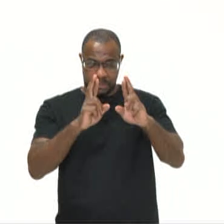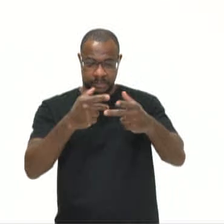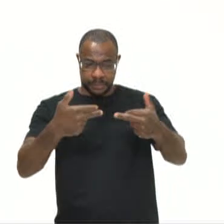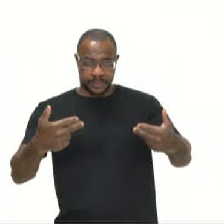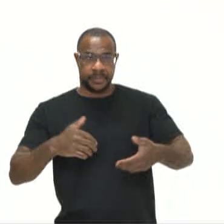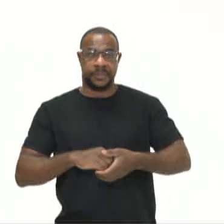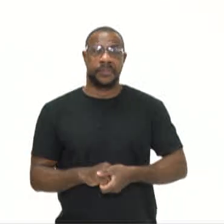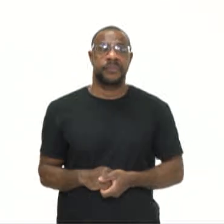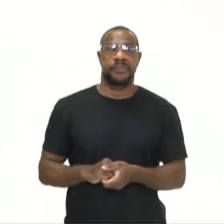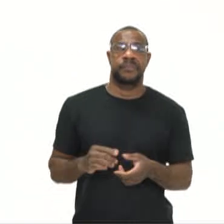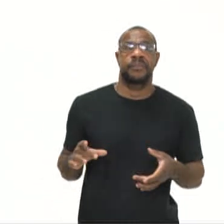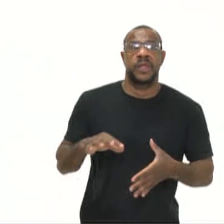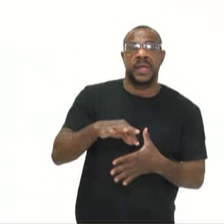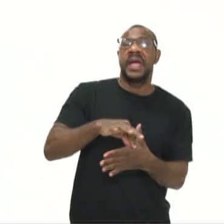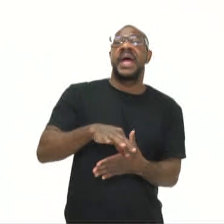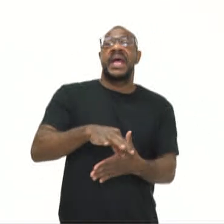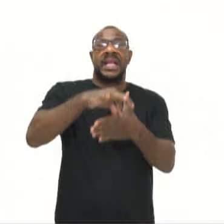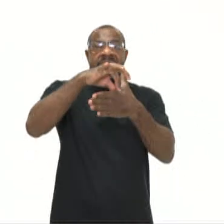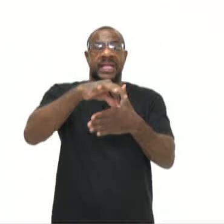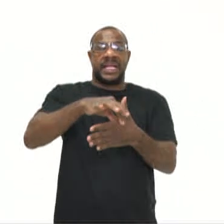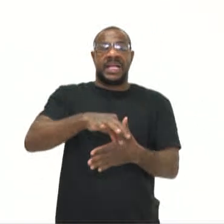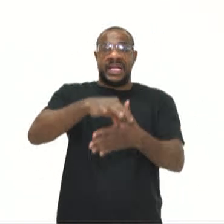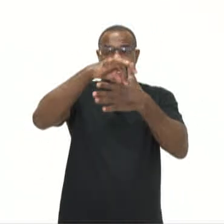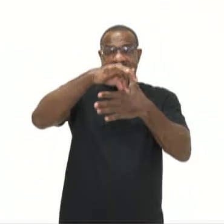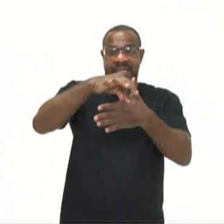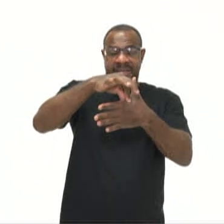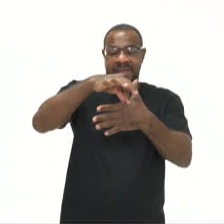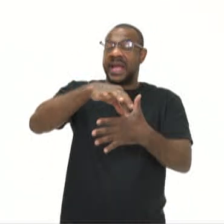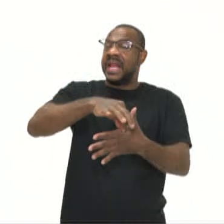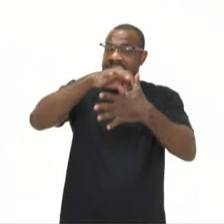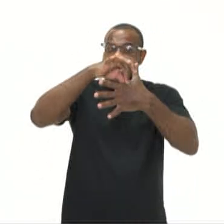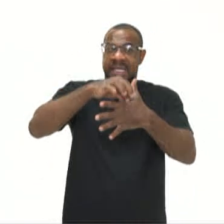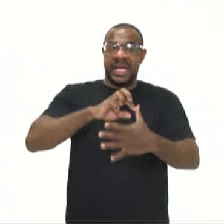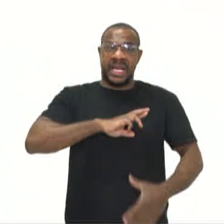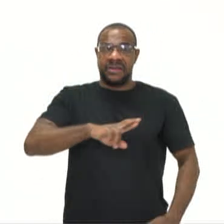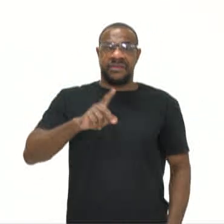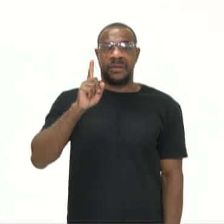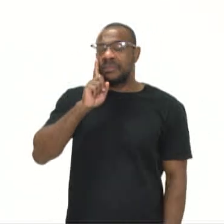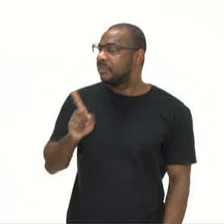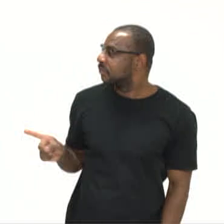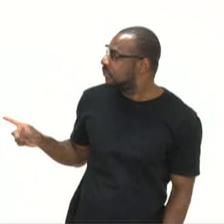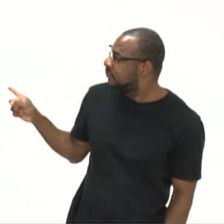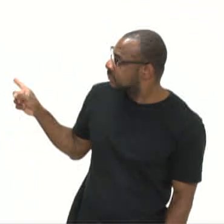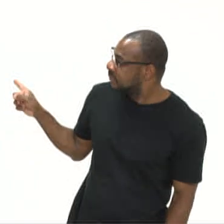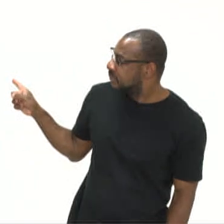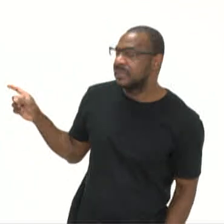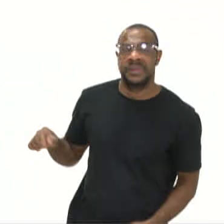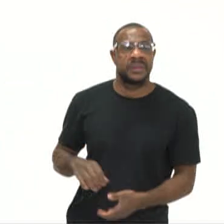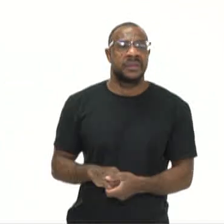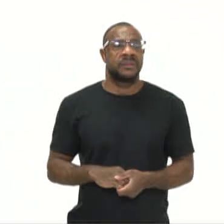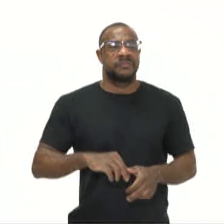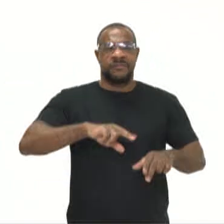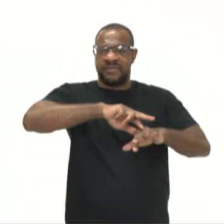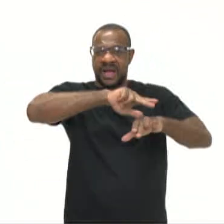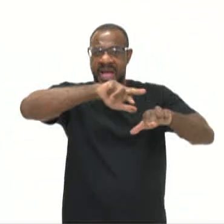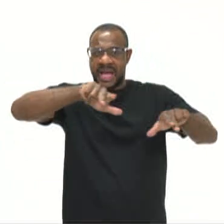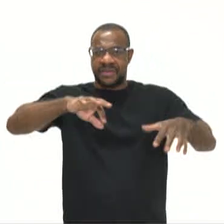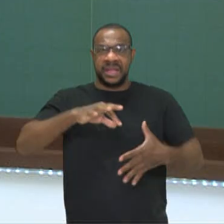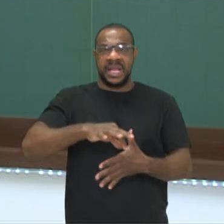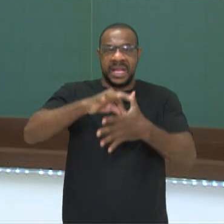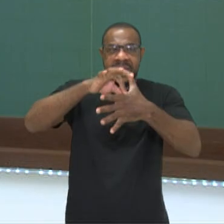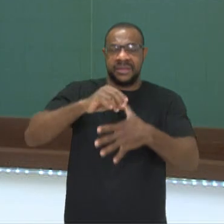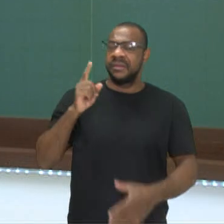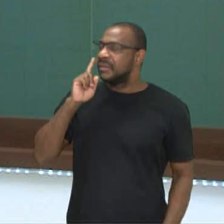religiosas possuem a função de orientar os seus fiéis, seus discípulos no caminho da sua religião. Então, o líder é aquele que faz